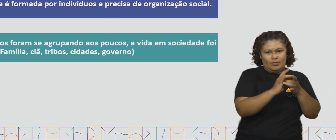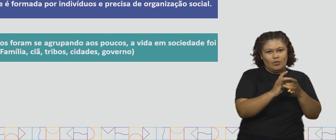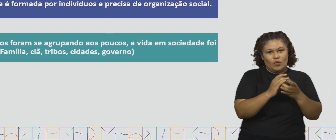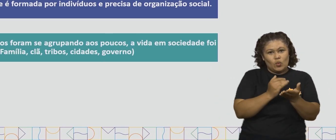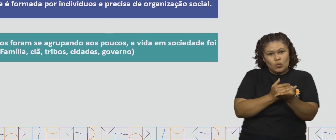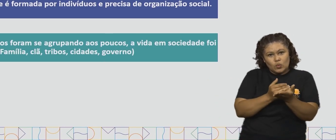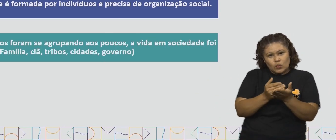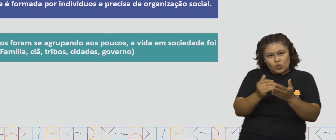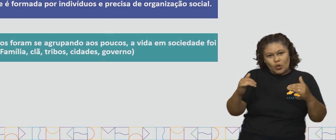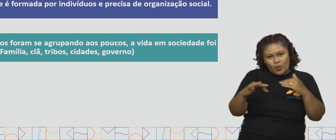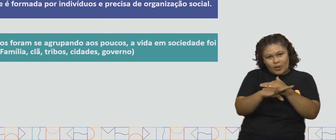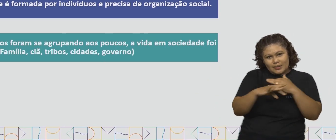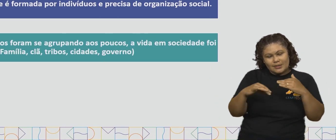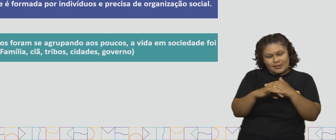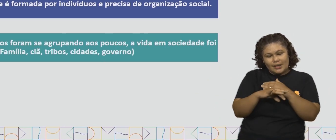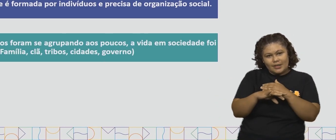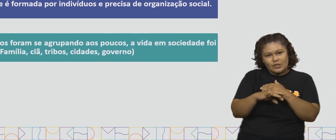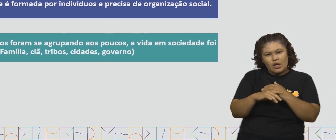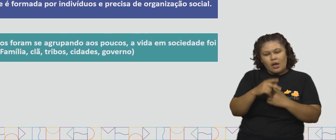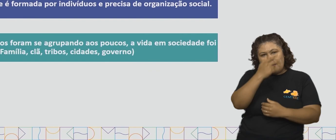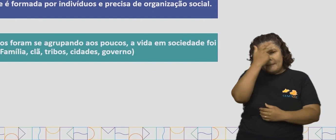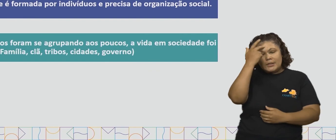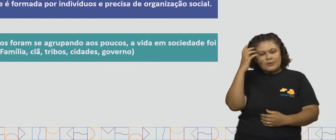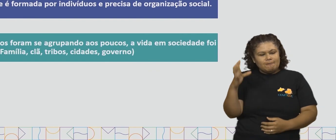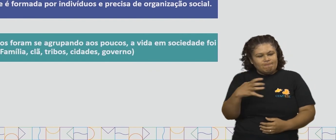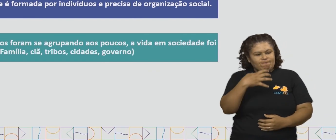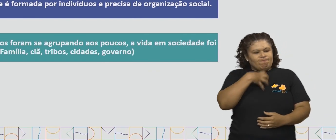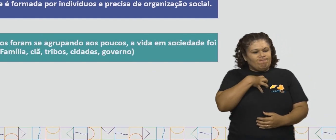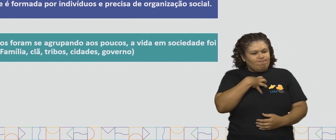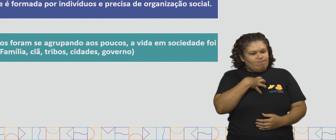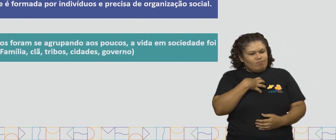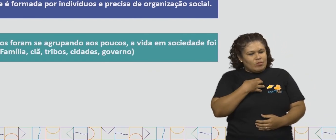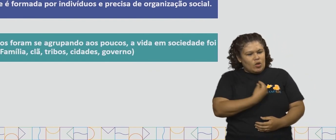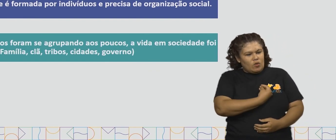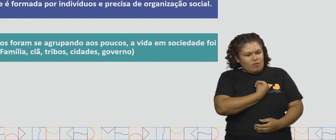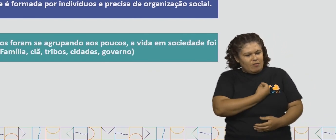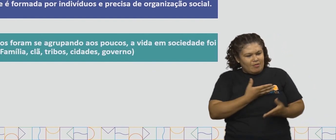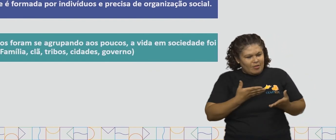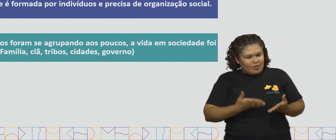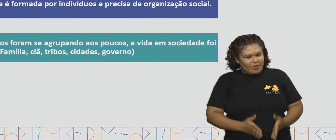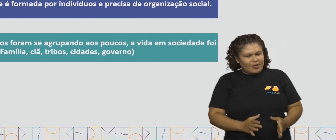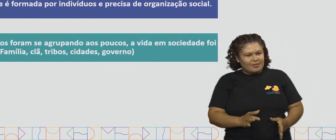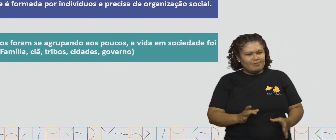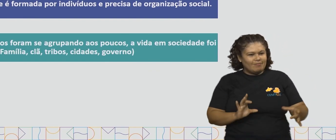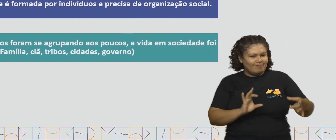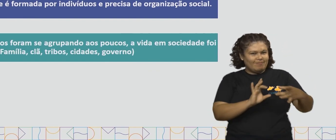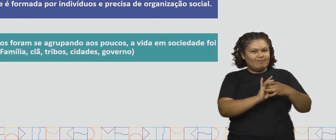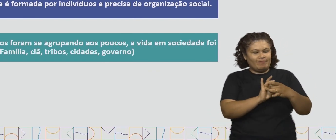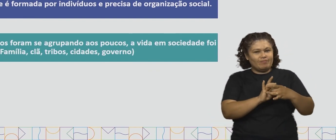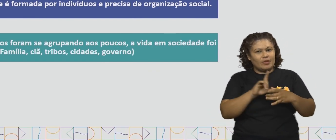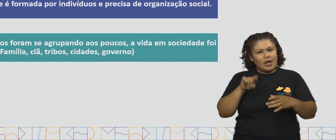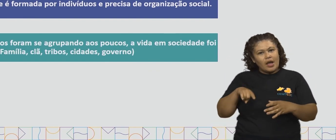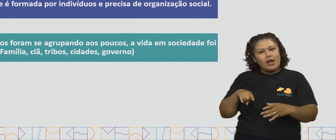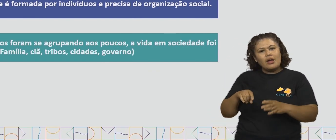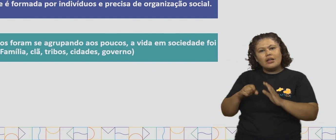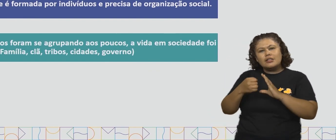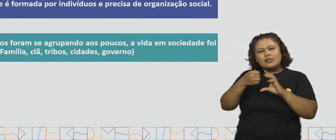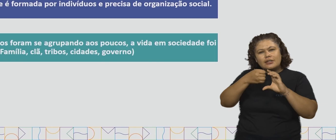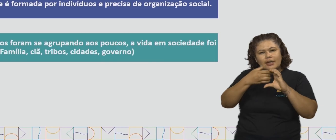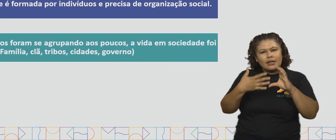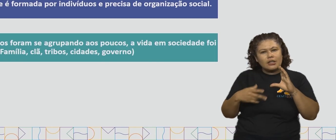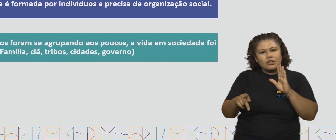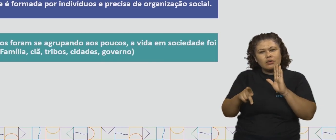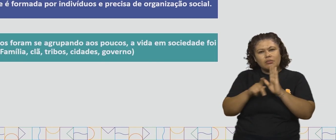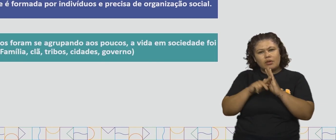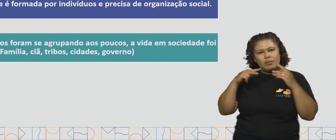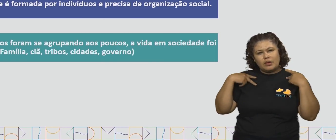surgiu o sentimento de pertencimento com base na origem. A partir daí, estudamos um dos aspectos da vida humana para entender a